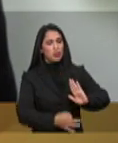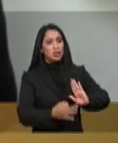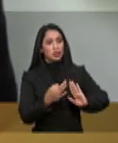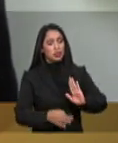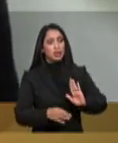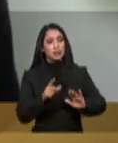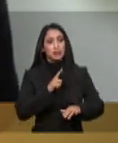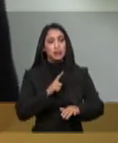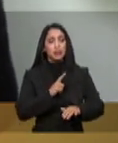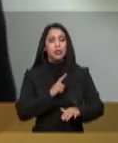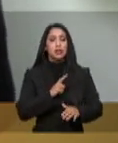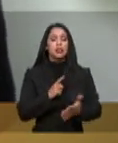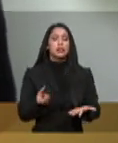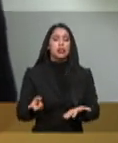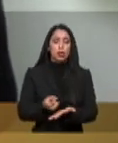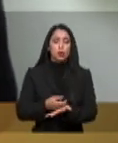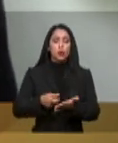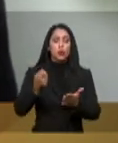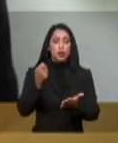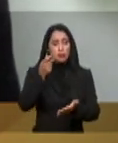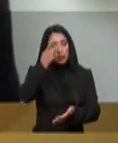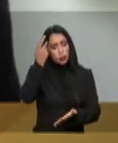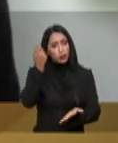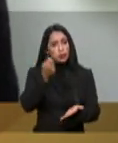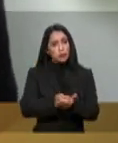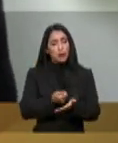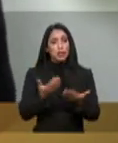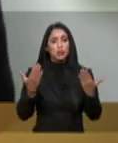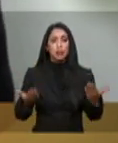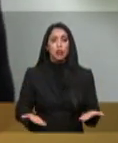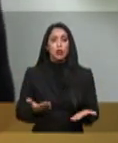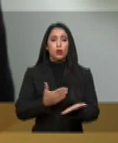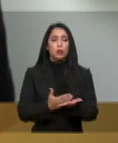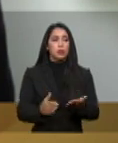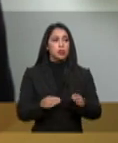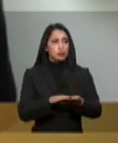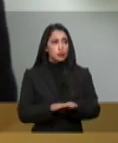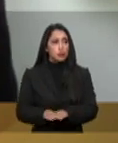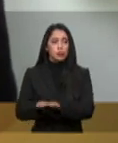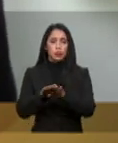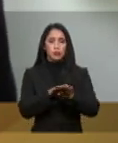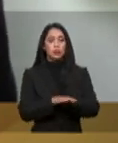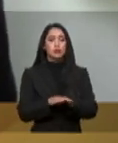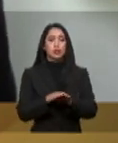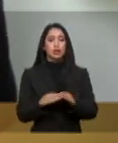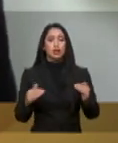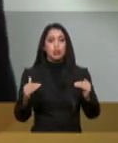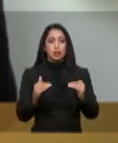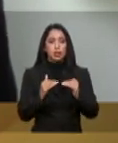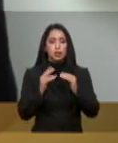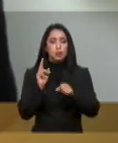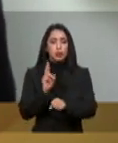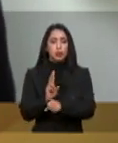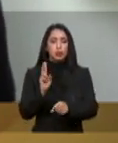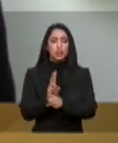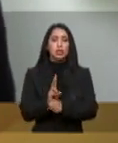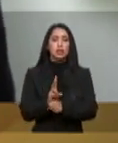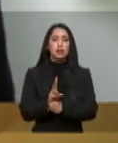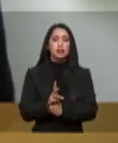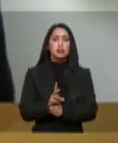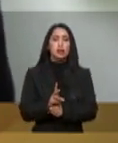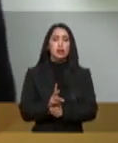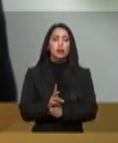pelo contribuinte. É desse modo que restarão atendidos o princípio da proporcionalidade e a exigência de proteção eficiente do bem